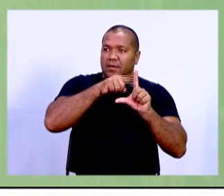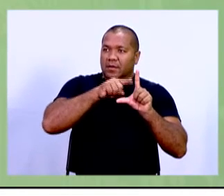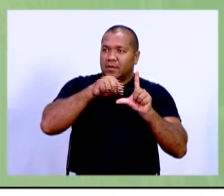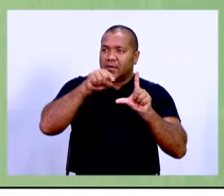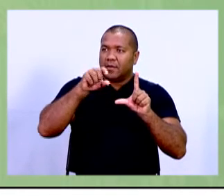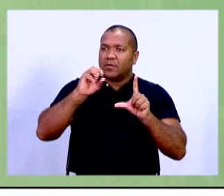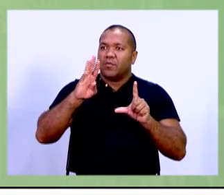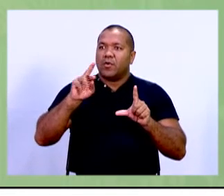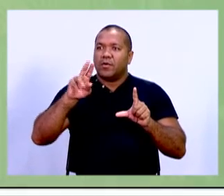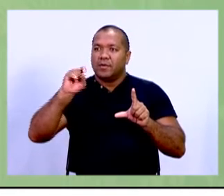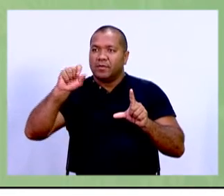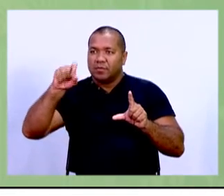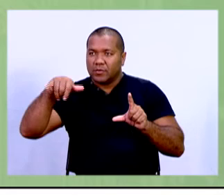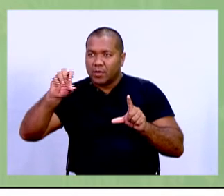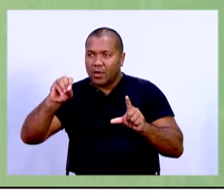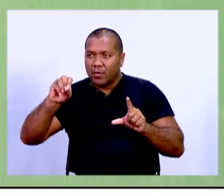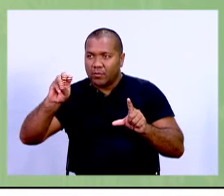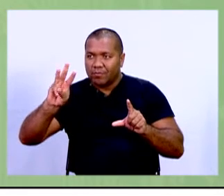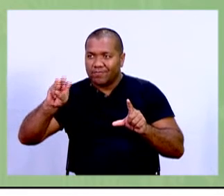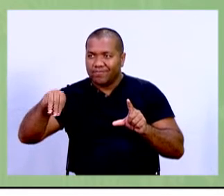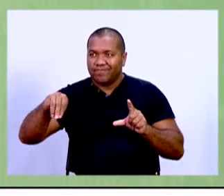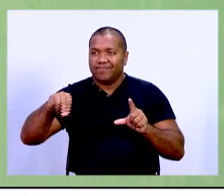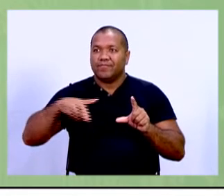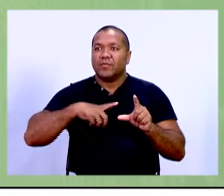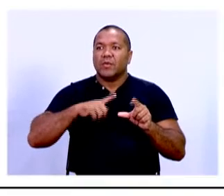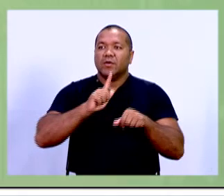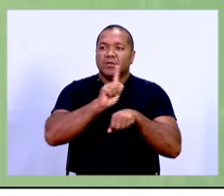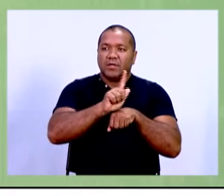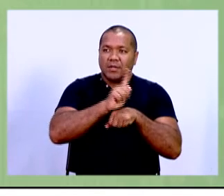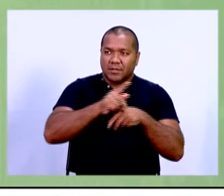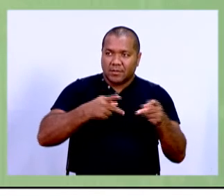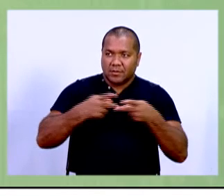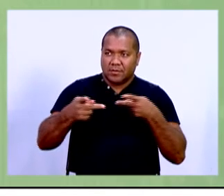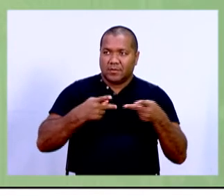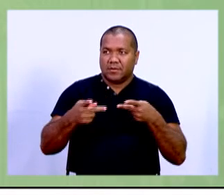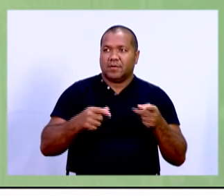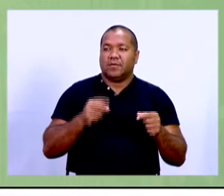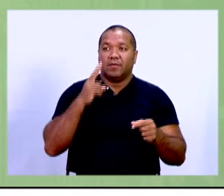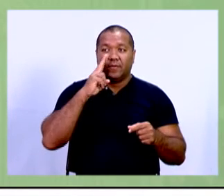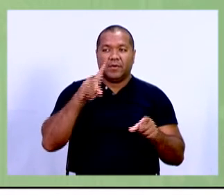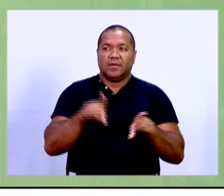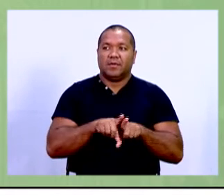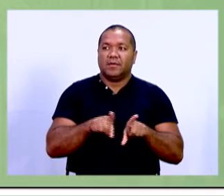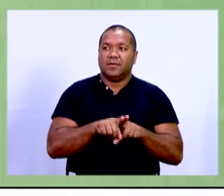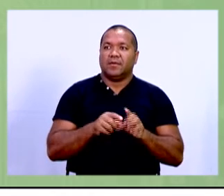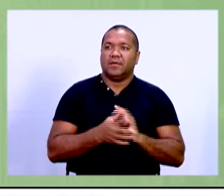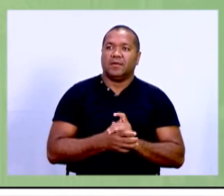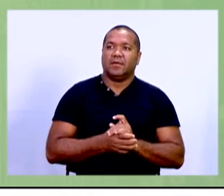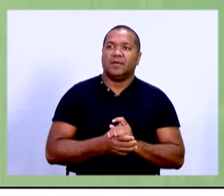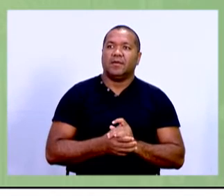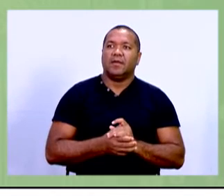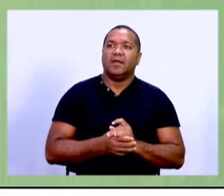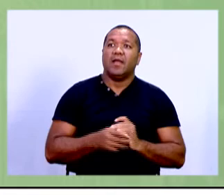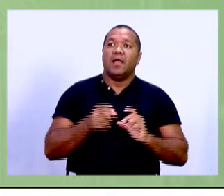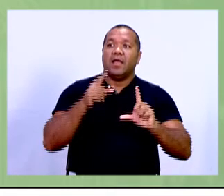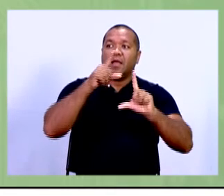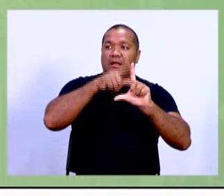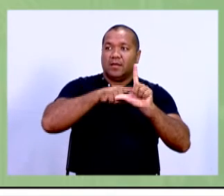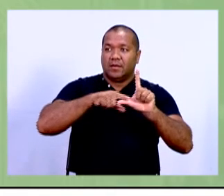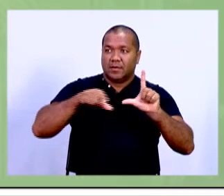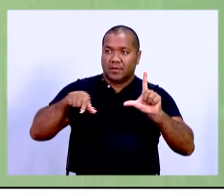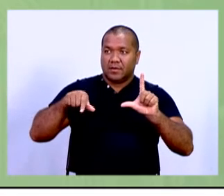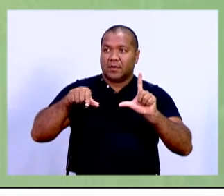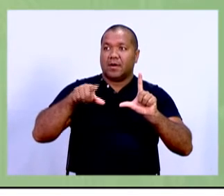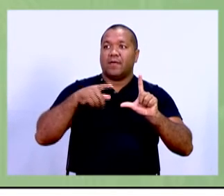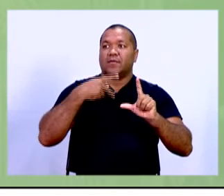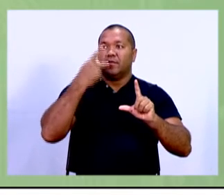e ciclos interativos. Vamos ver sobre o burn down também aqui. Esse gráfico de burn down eu